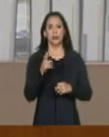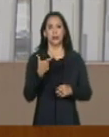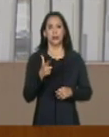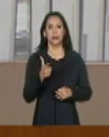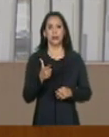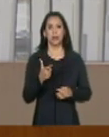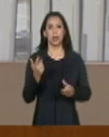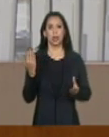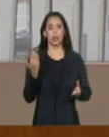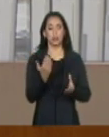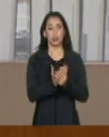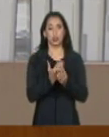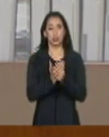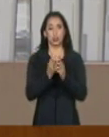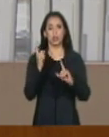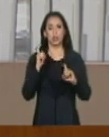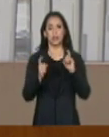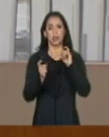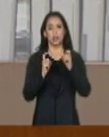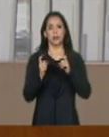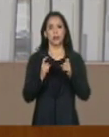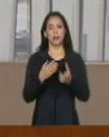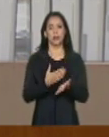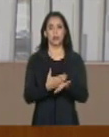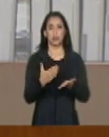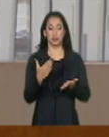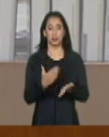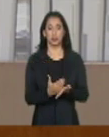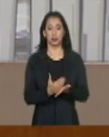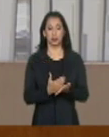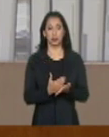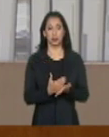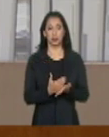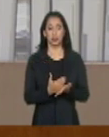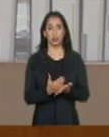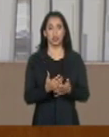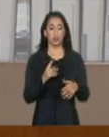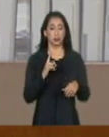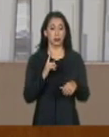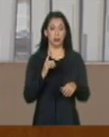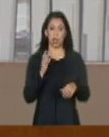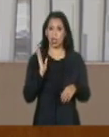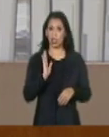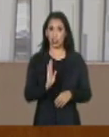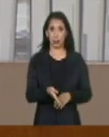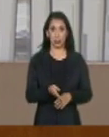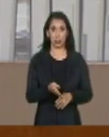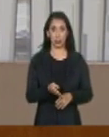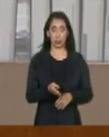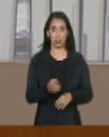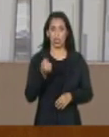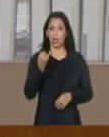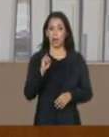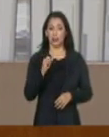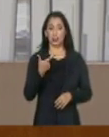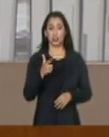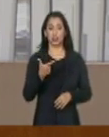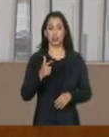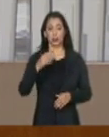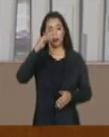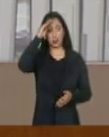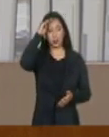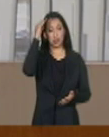processo administrativo inicial de imediato, quando há uma insubordinação dentro de um